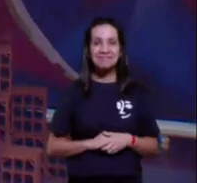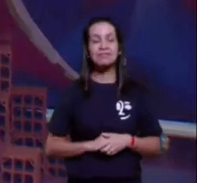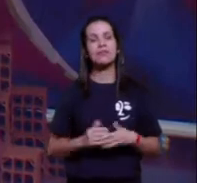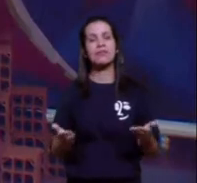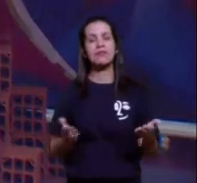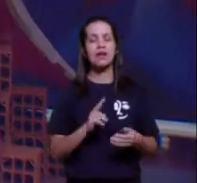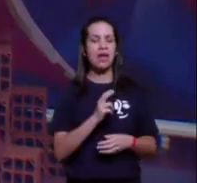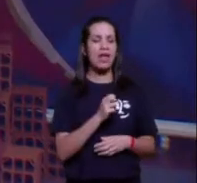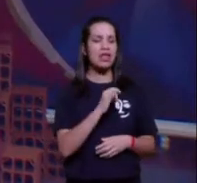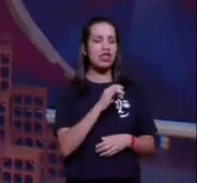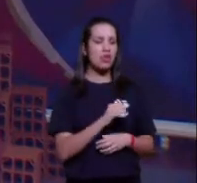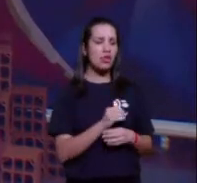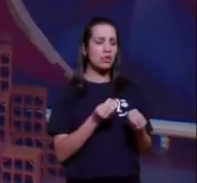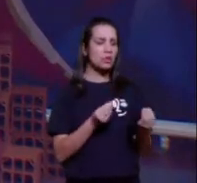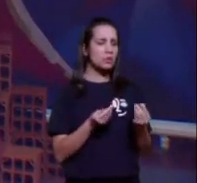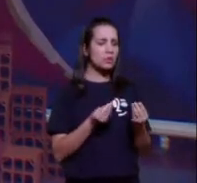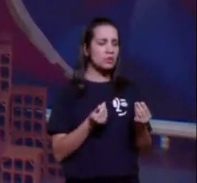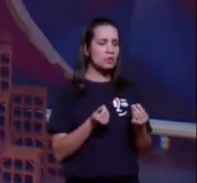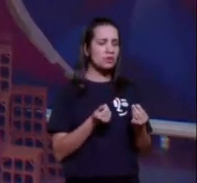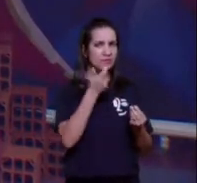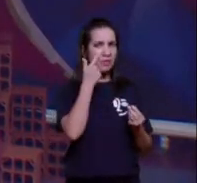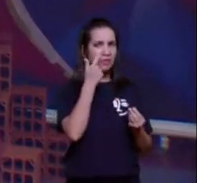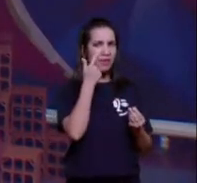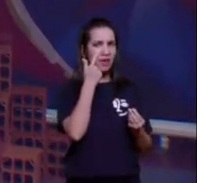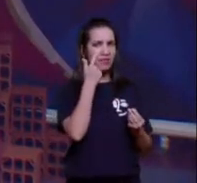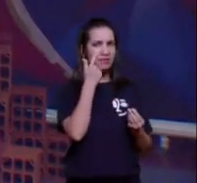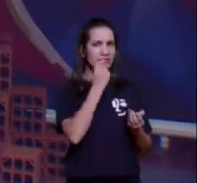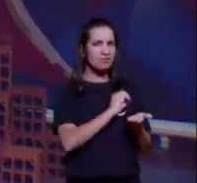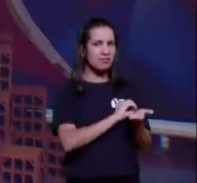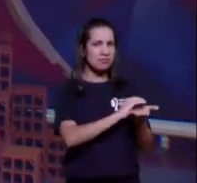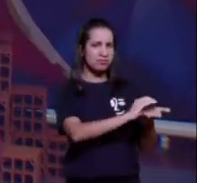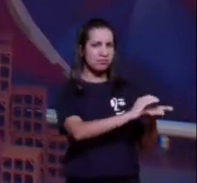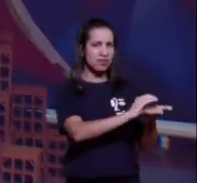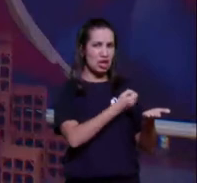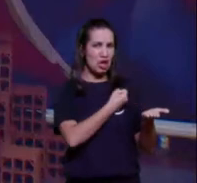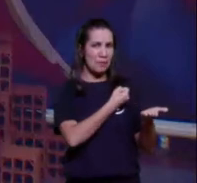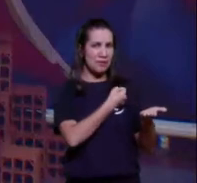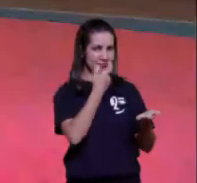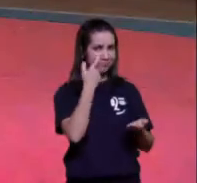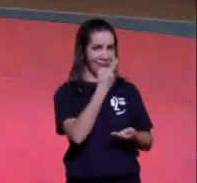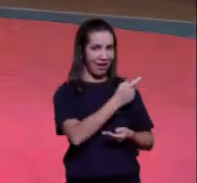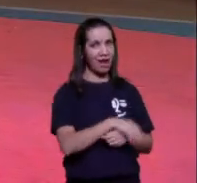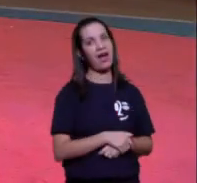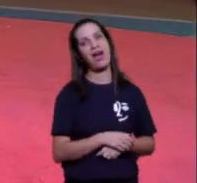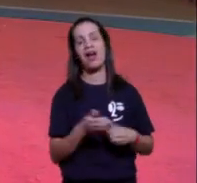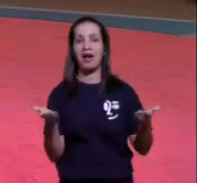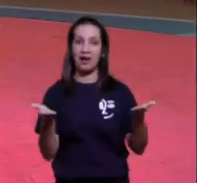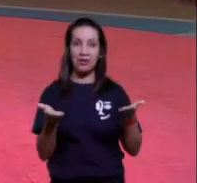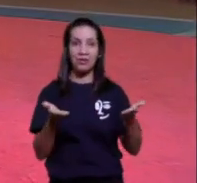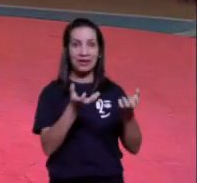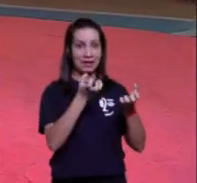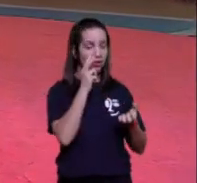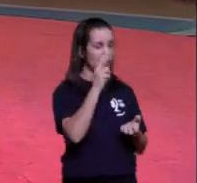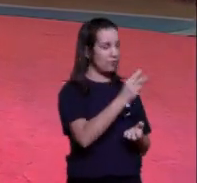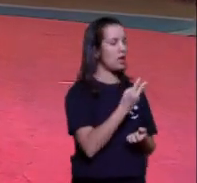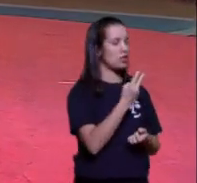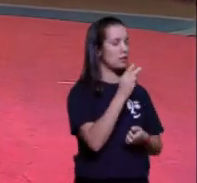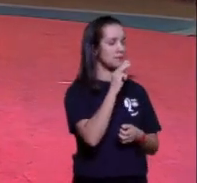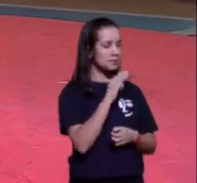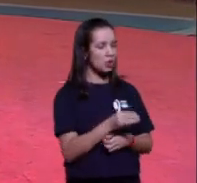Hélio, será que os números estão bons? Com certeza. Ah, então vamos ver. Ainda quero mais checar os números atualizados.